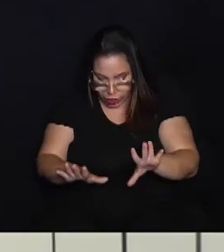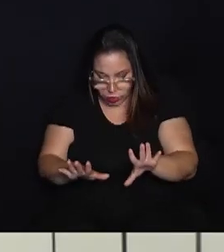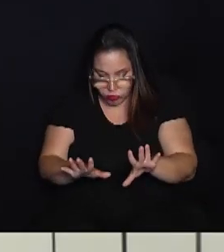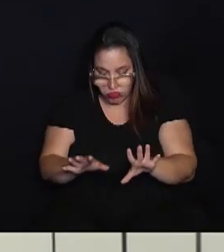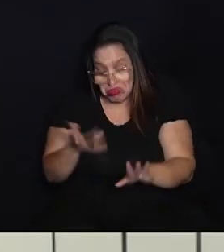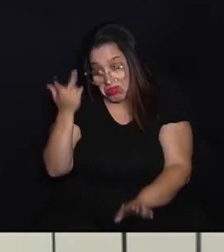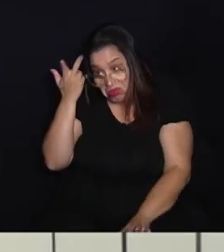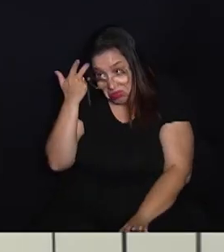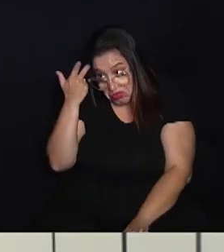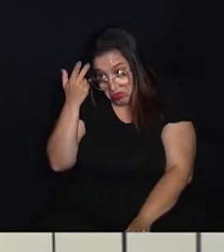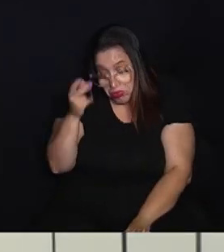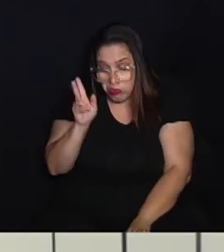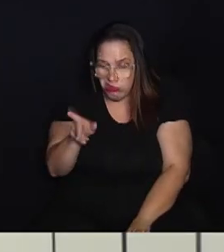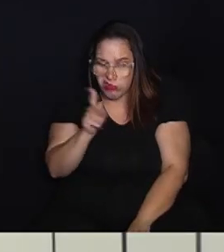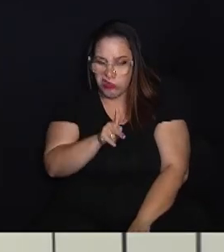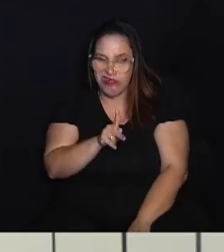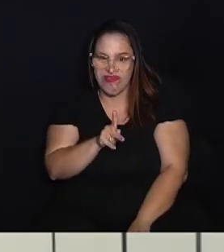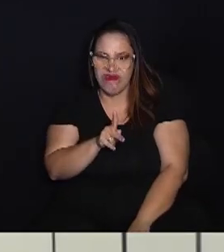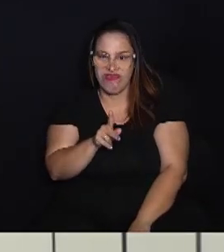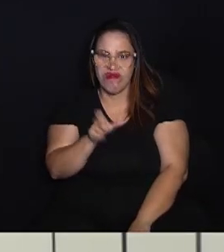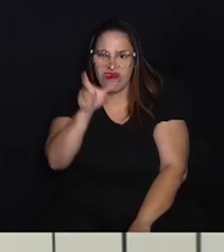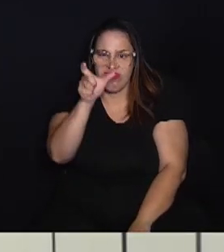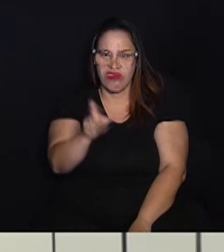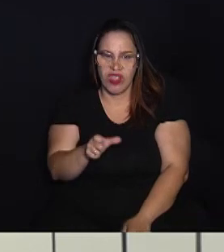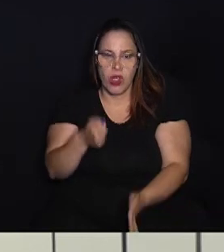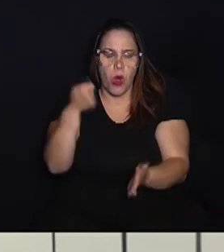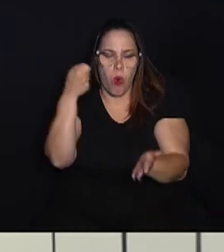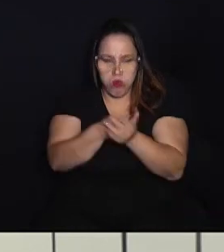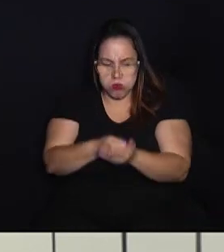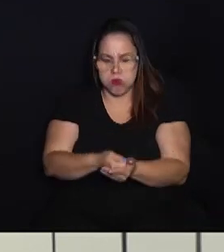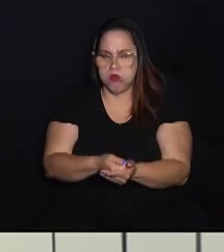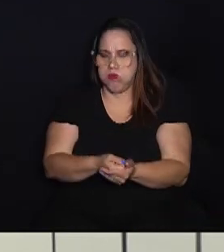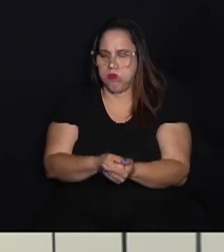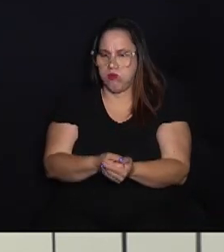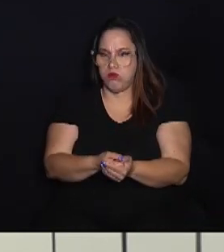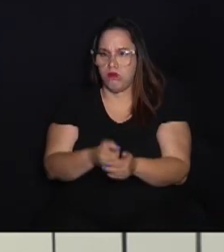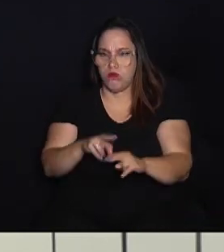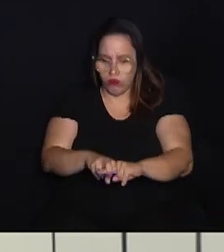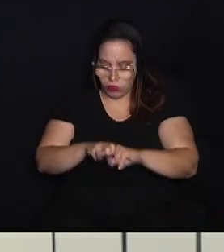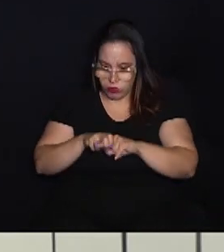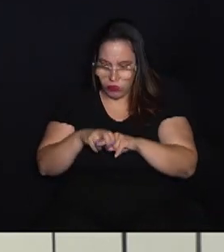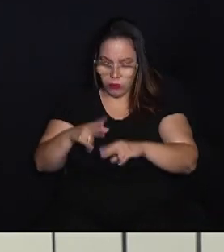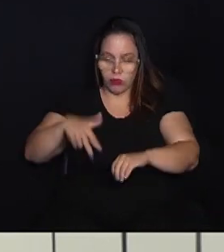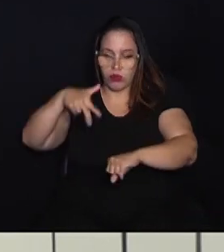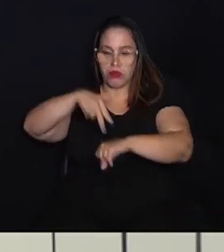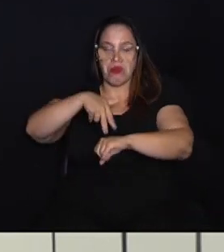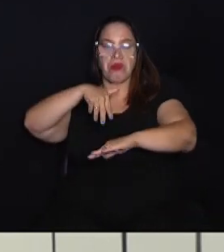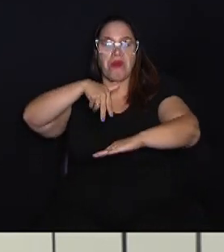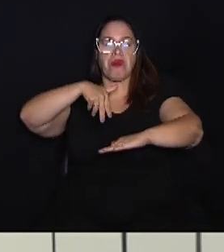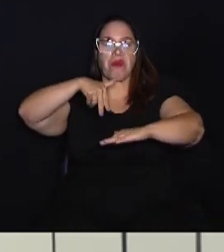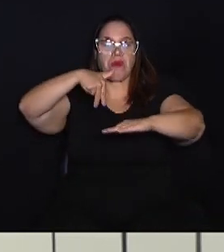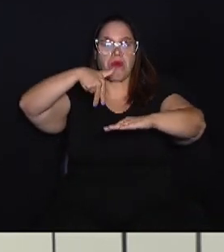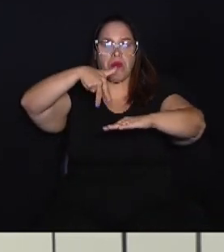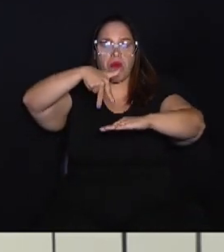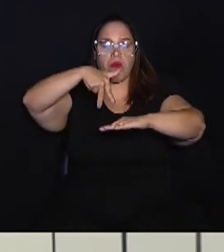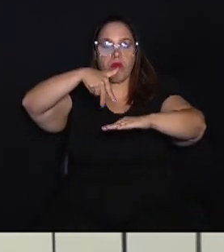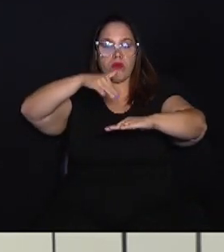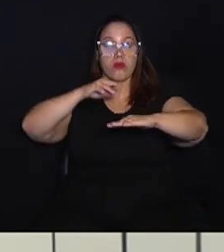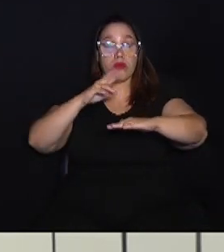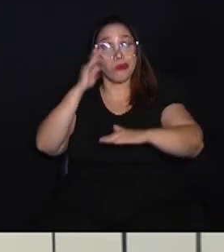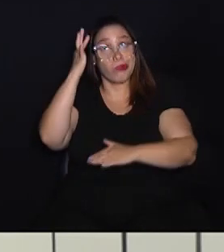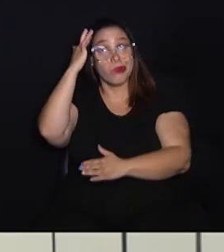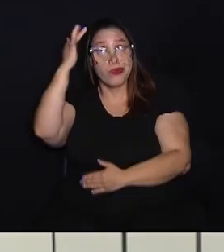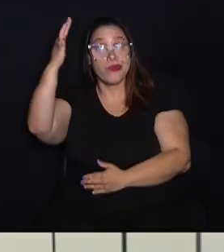tradicional, em que o professor é tido como autoridade e, por isso, posicionado de frente aos alunos. A ideia